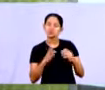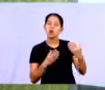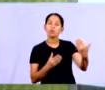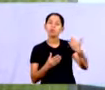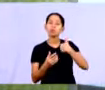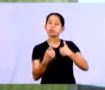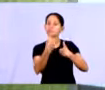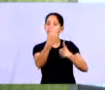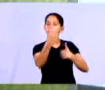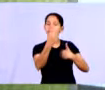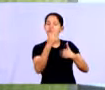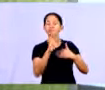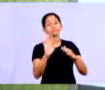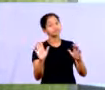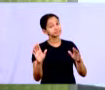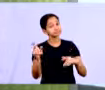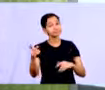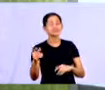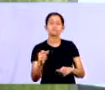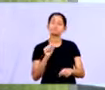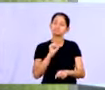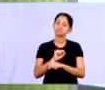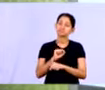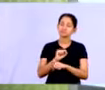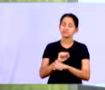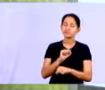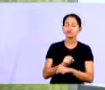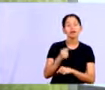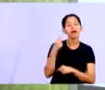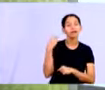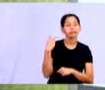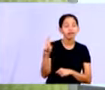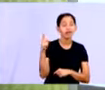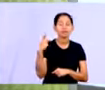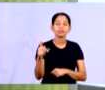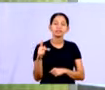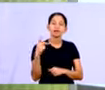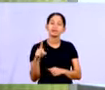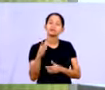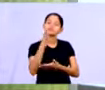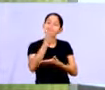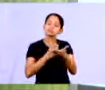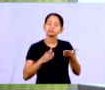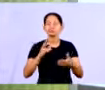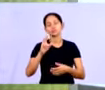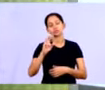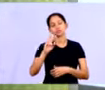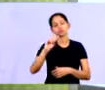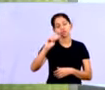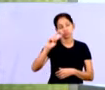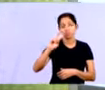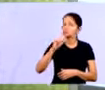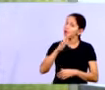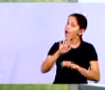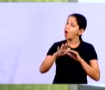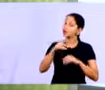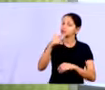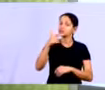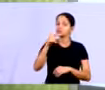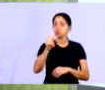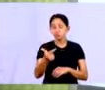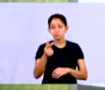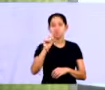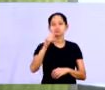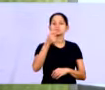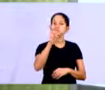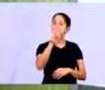Em compensação, a Denise vai ter que ficar com esse dinheiro todo na conta. Aí, todo mês ela me dá 2.500, mas vai ter que tirar os impostos, né?